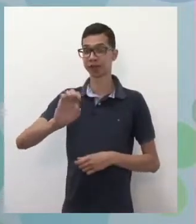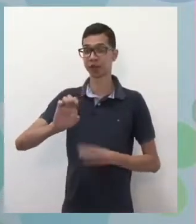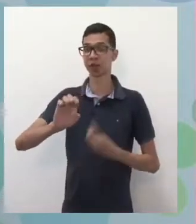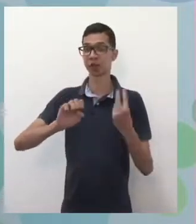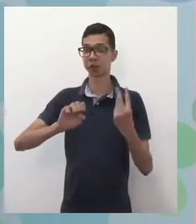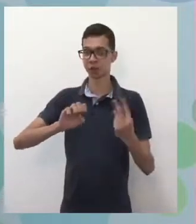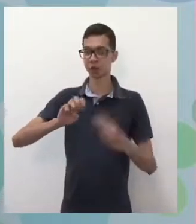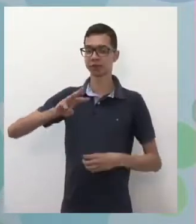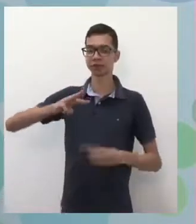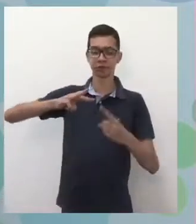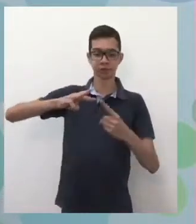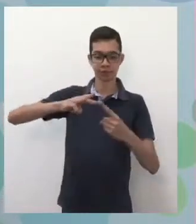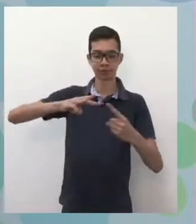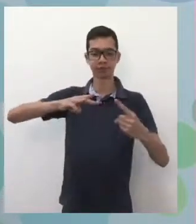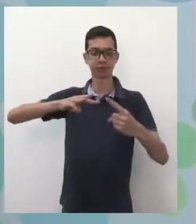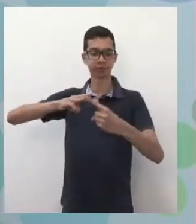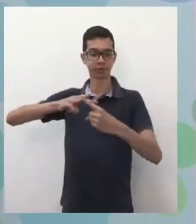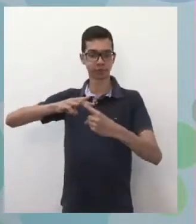Opa.